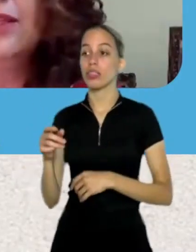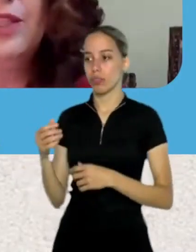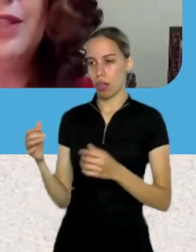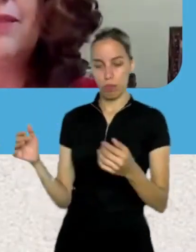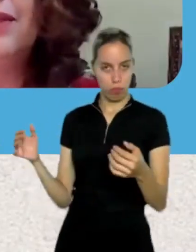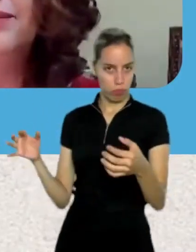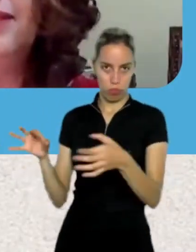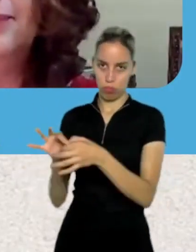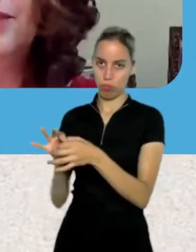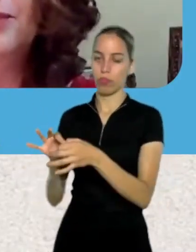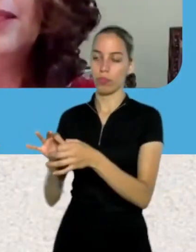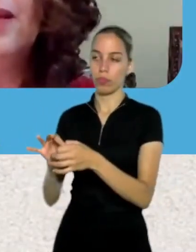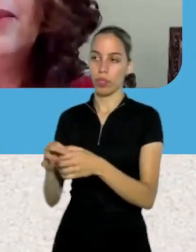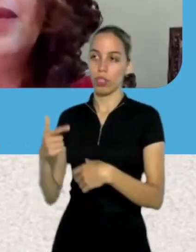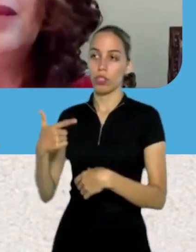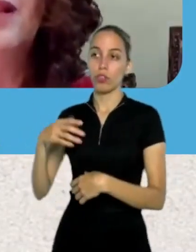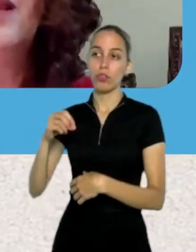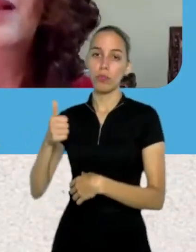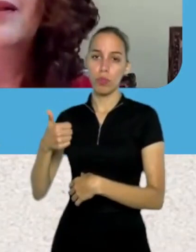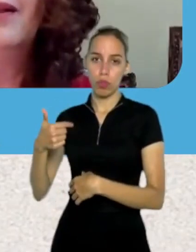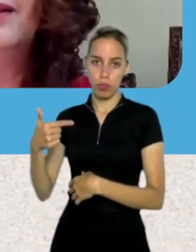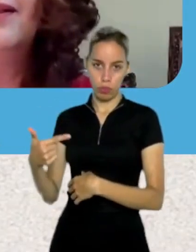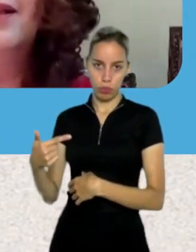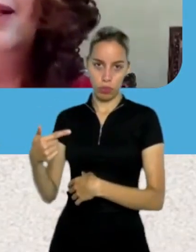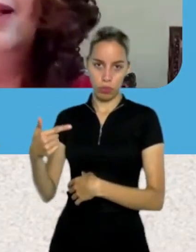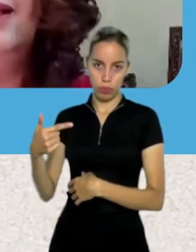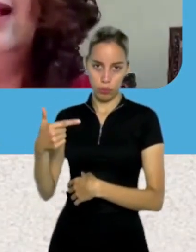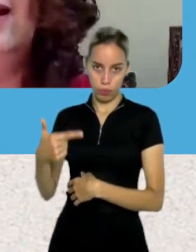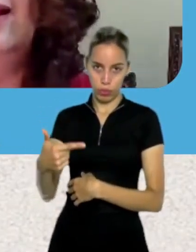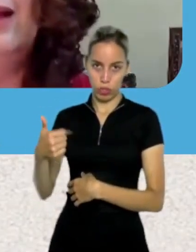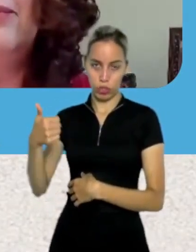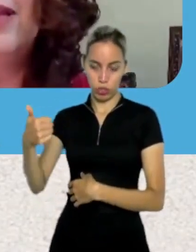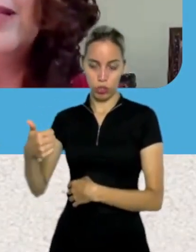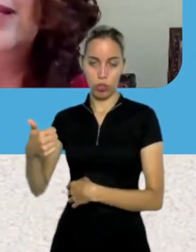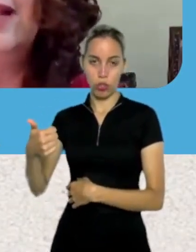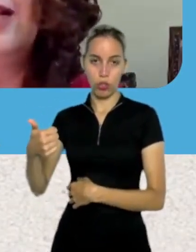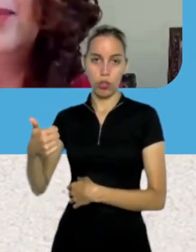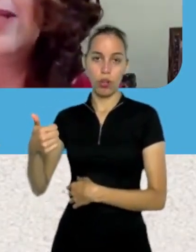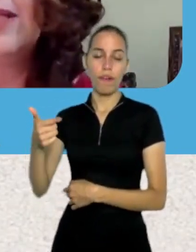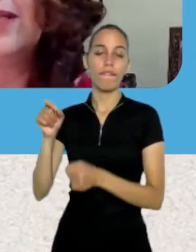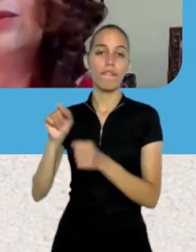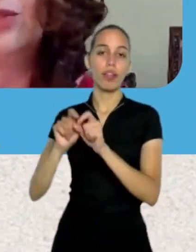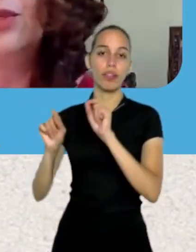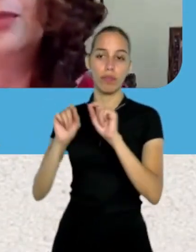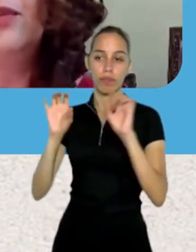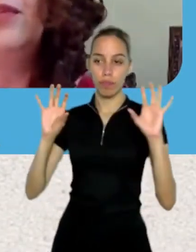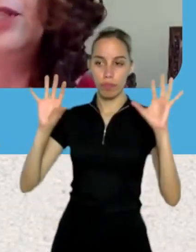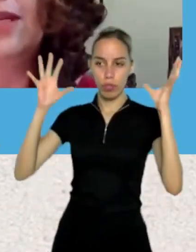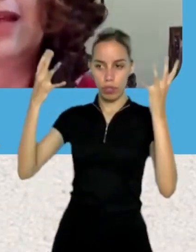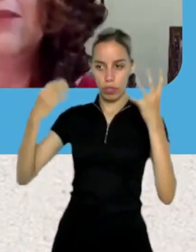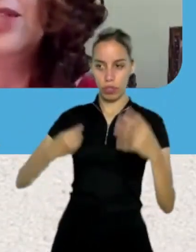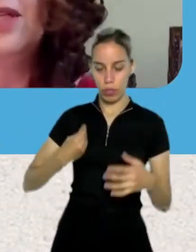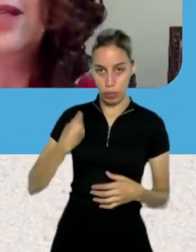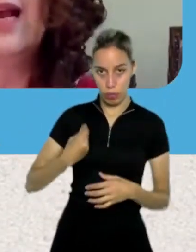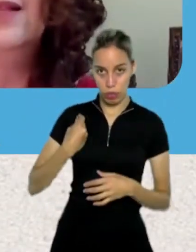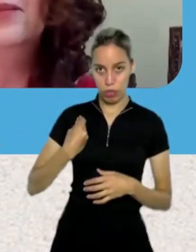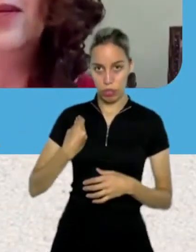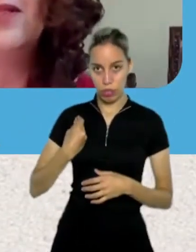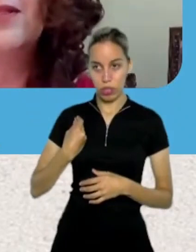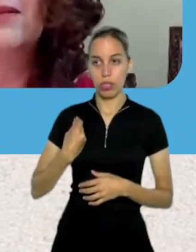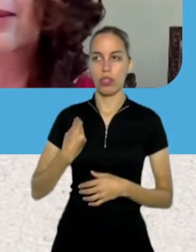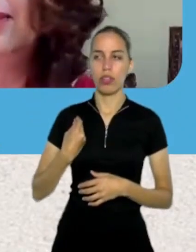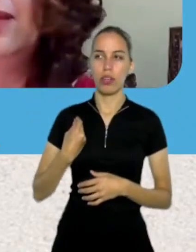como a gente estava em época de pandemia, né? A festa literária presencial de 2020 já estava